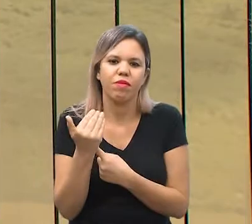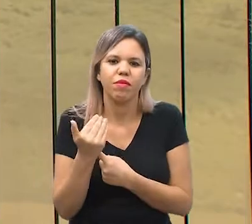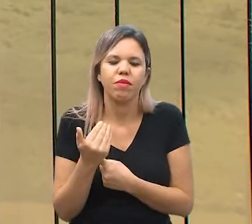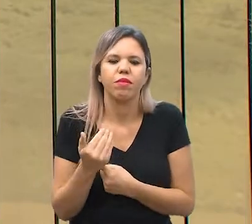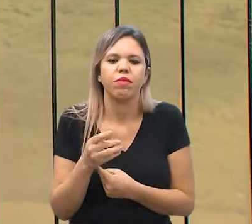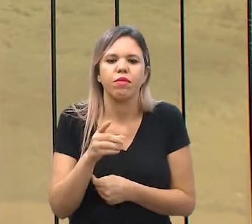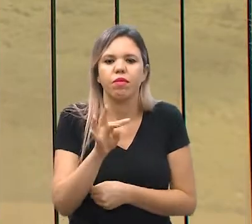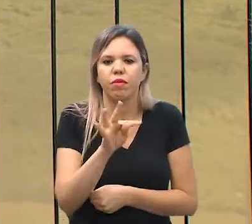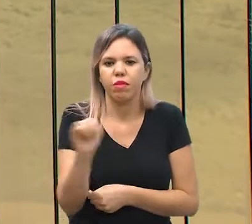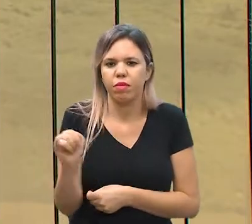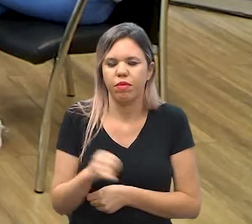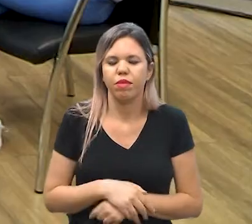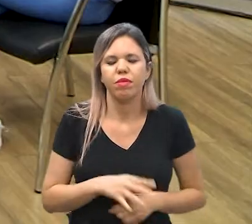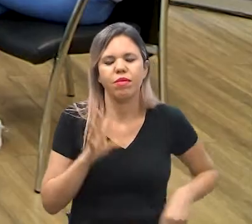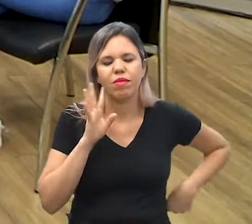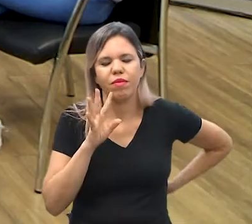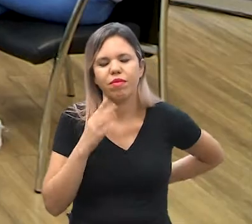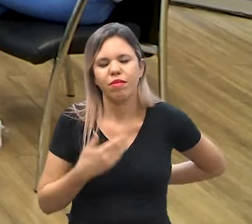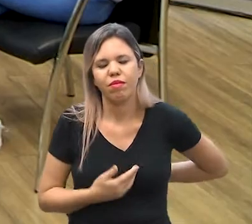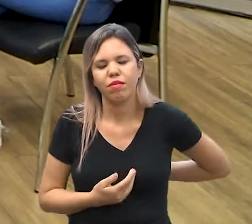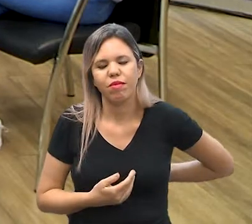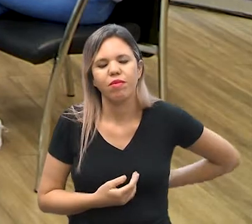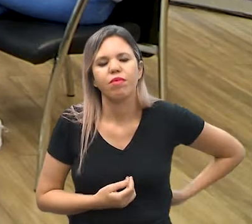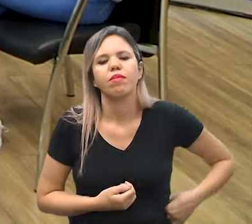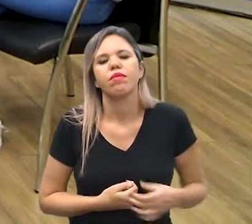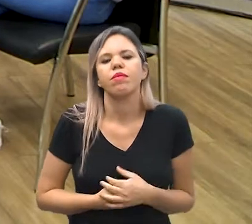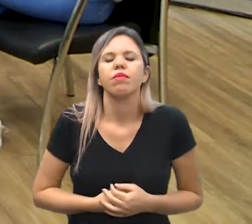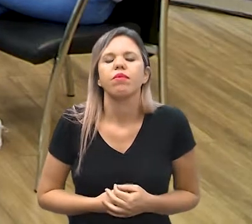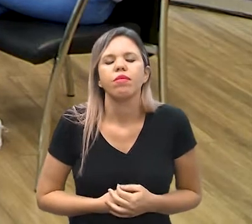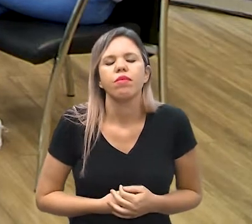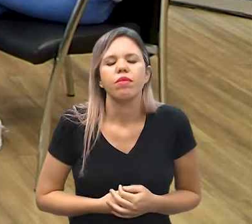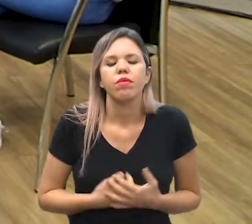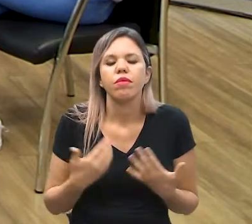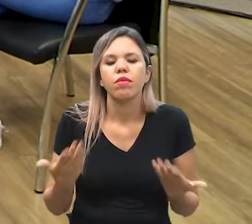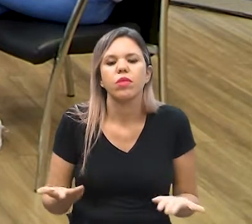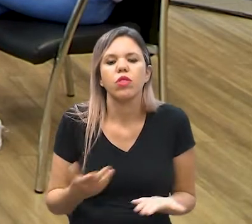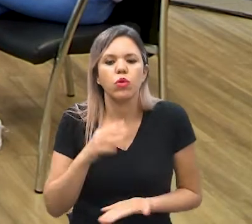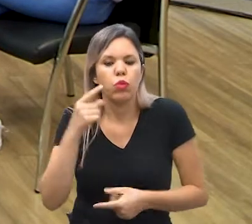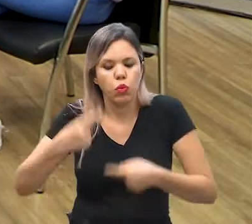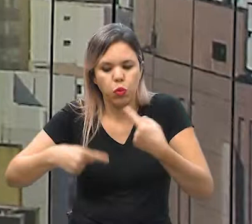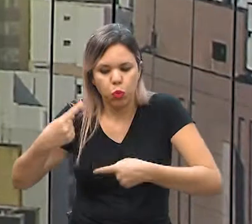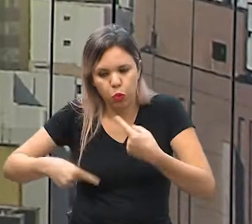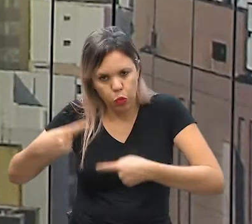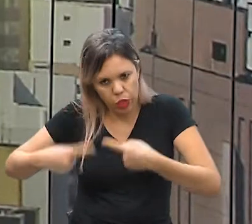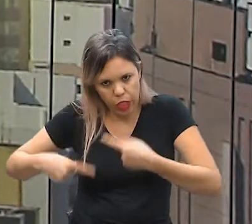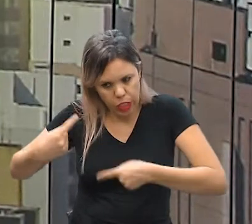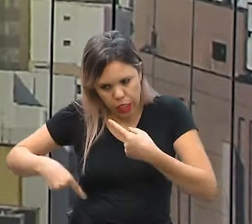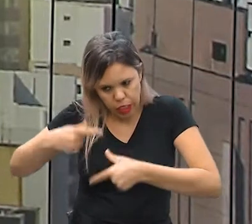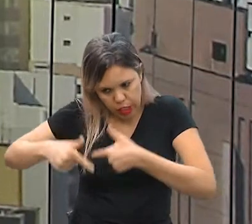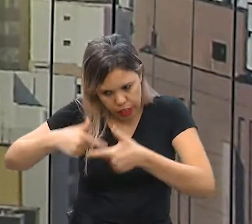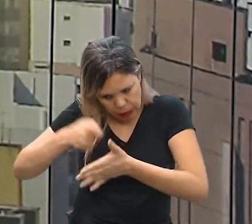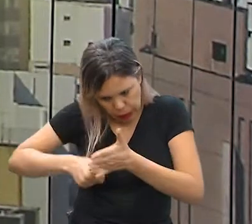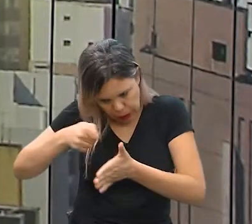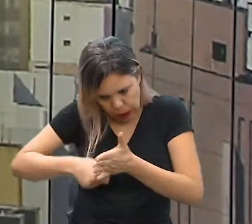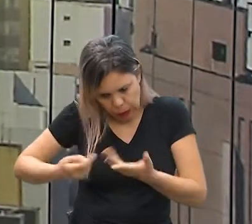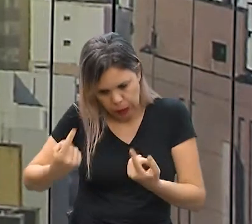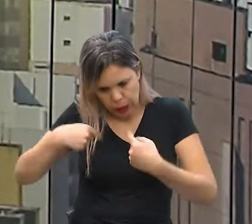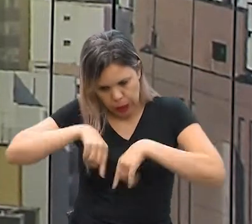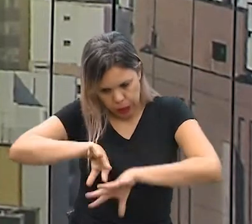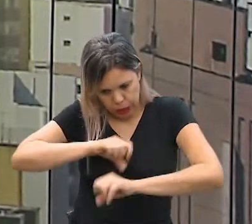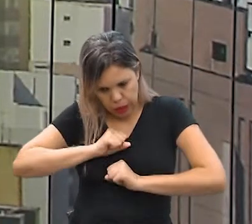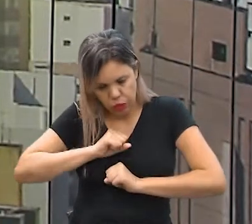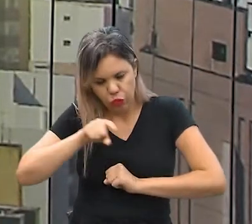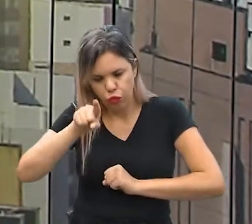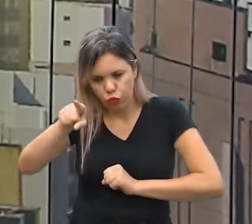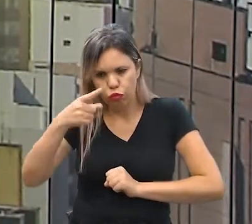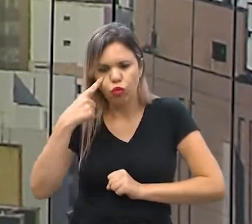do TI. Legal. Eu tô aqui. Paula, quando que a política entrou na sua vida? Ou quando que você